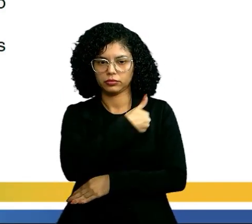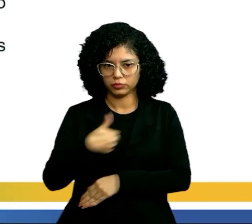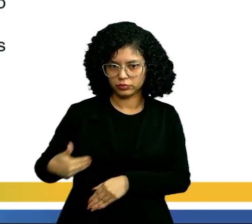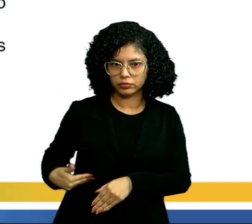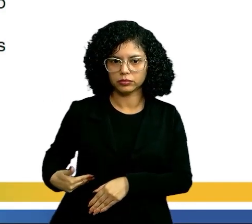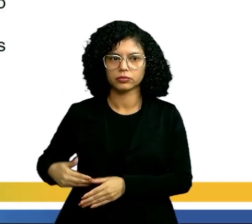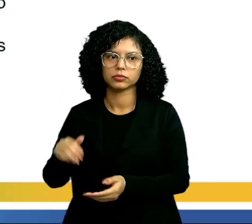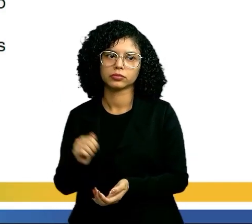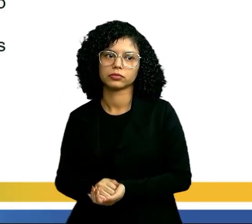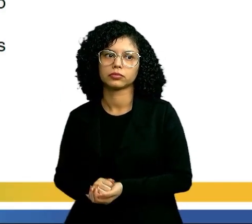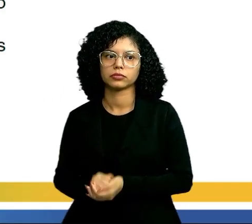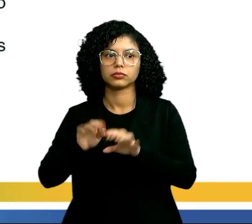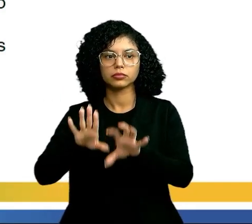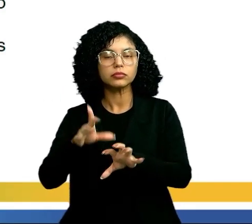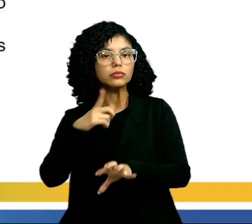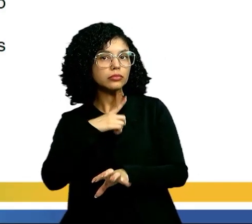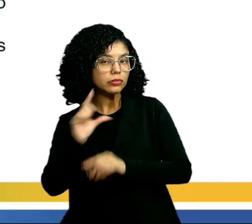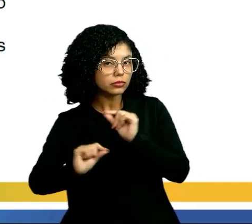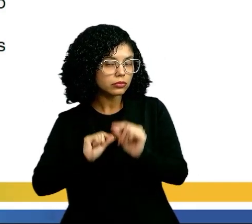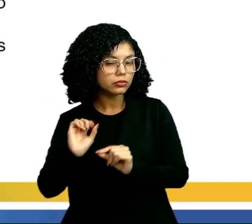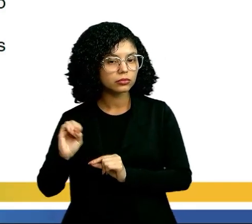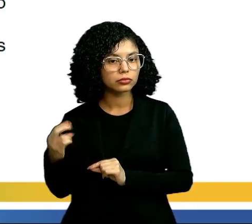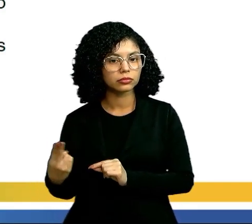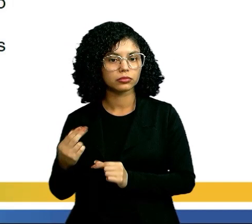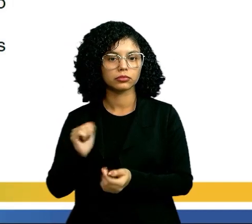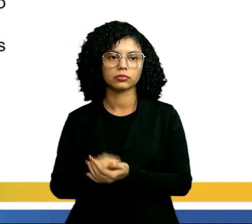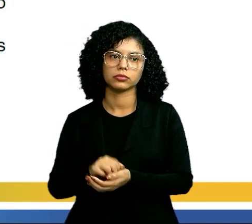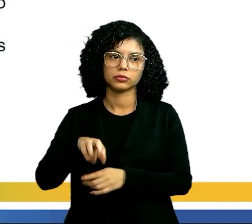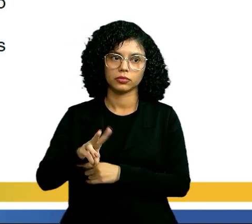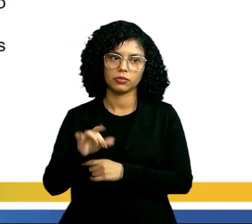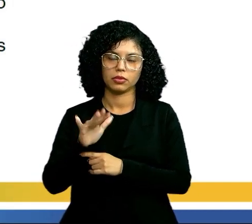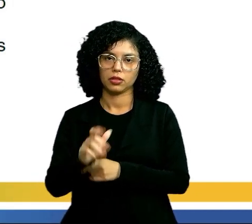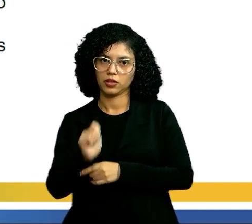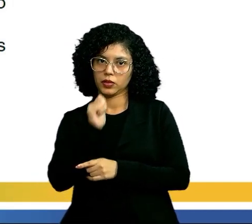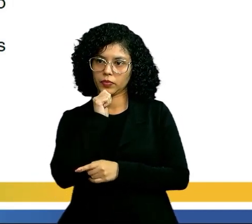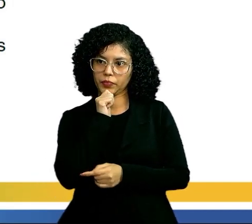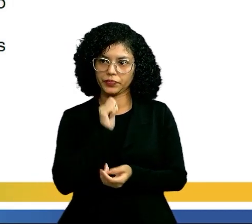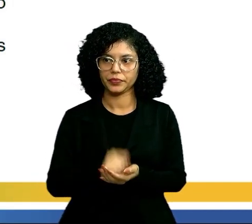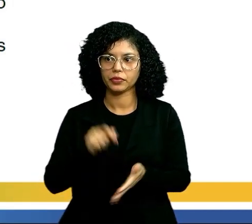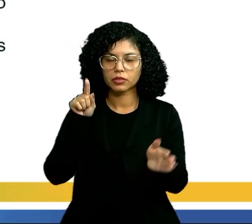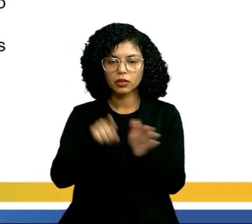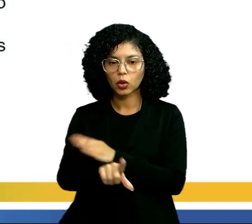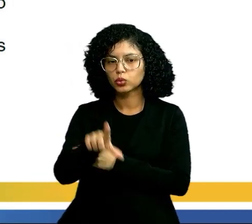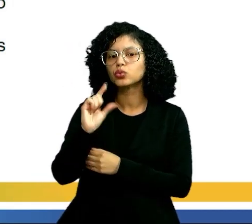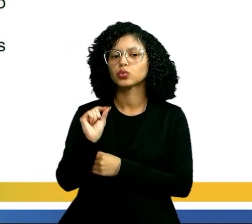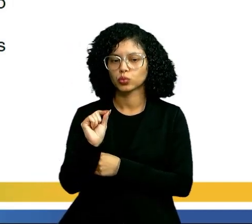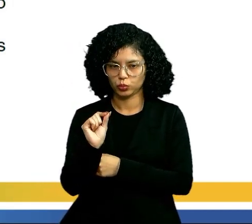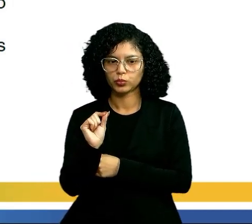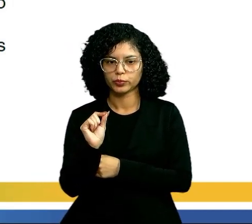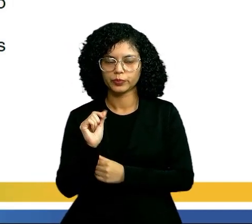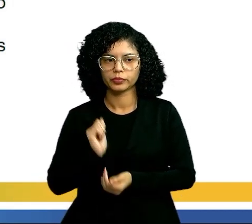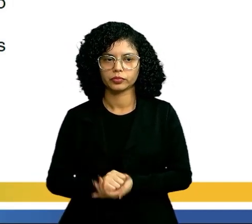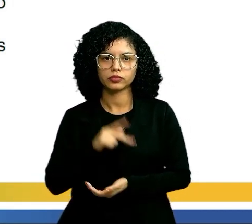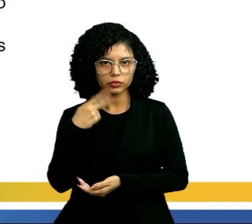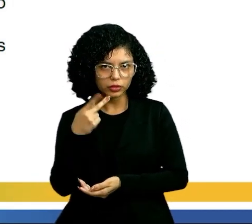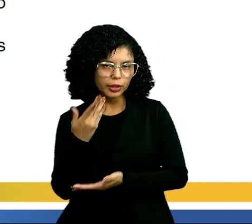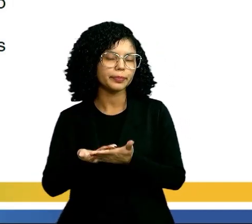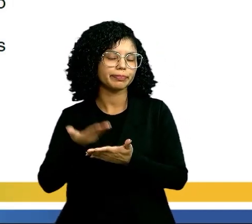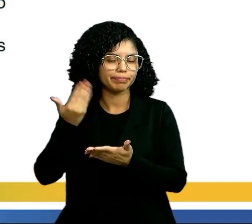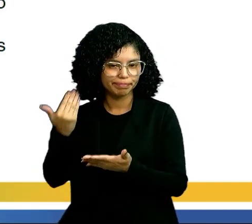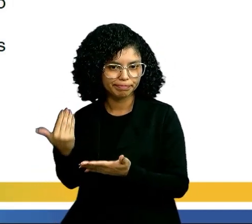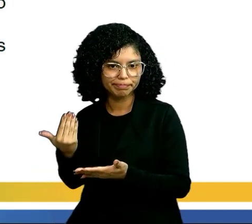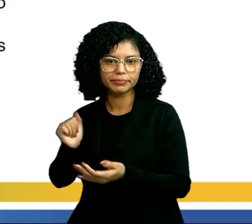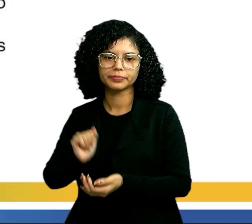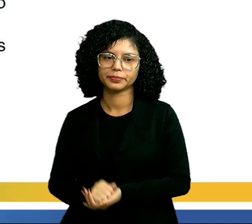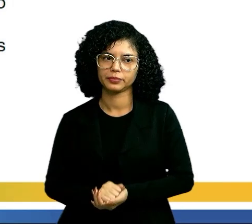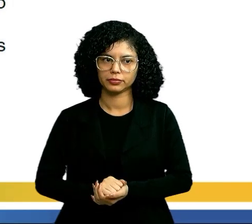do espaço público. Ou seja, a questão da mobilidade, né, a questão da escolha dos modais de transporte, aquilo que eu já tinha falado para